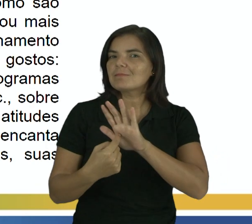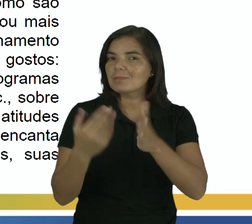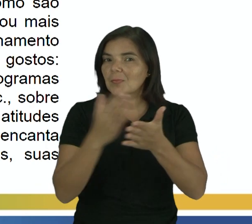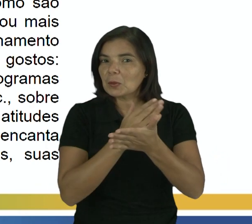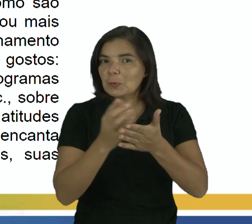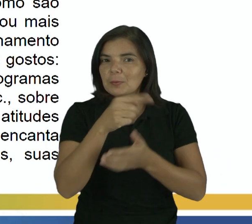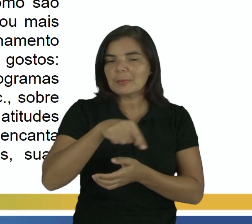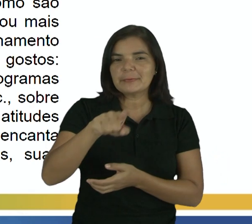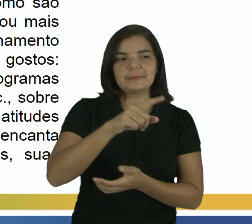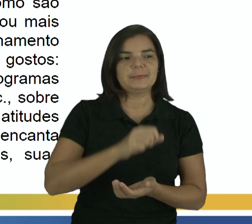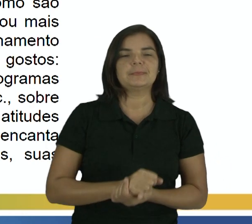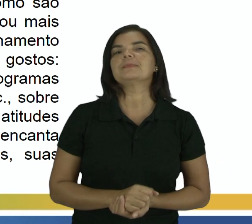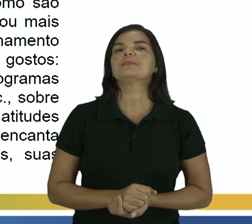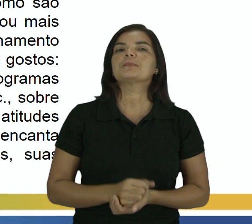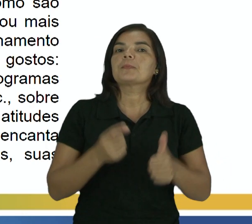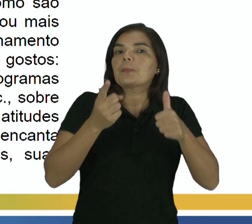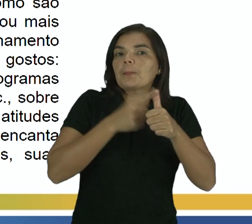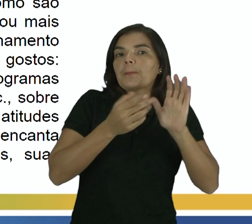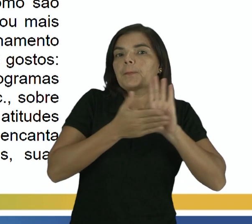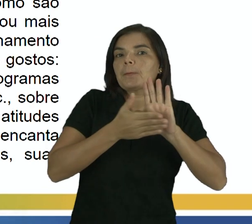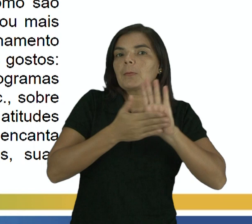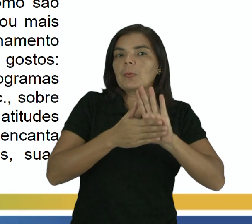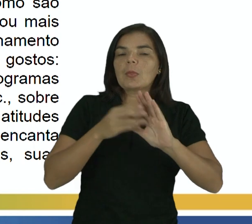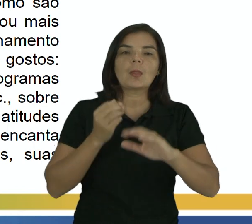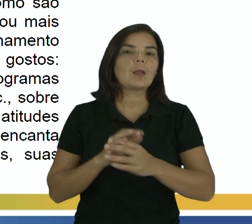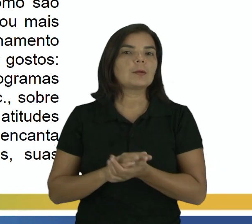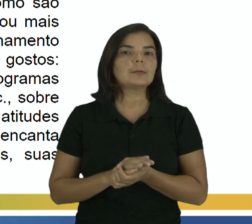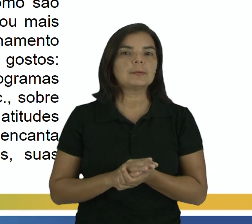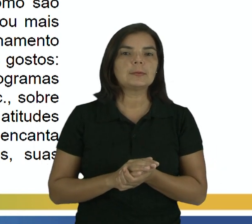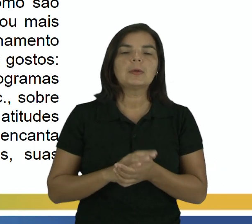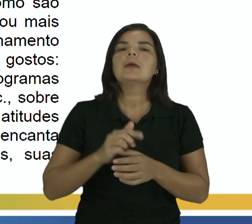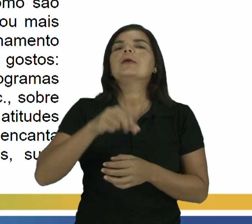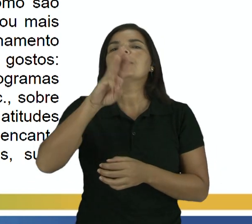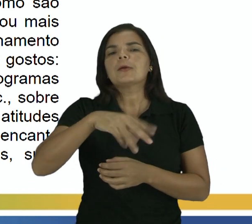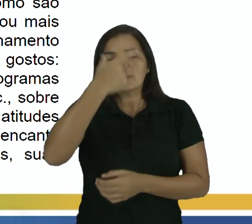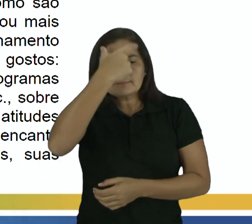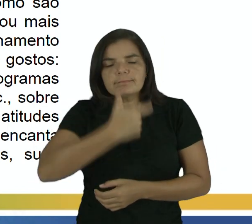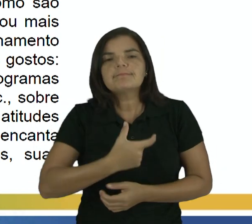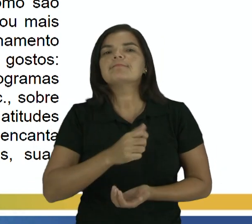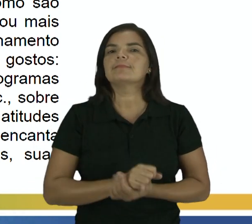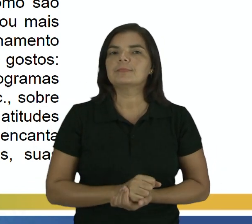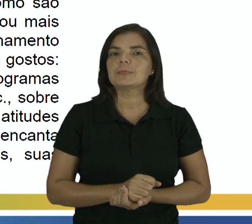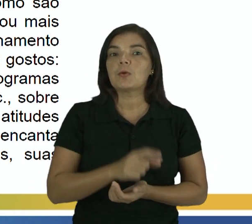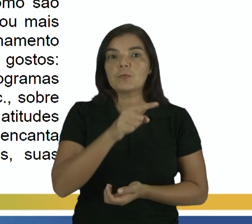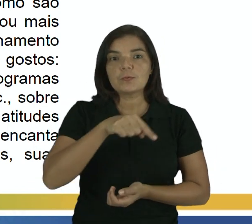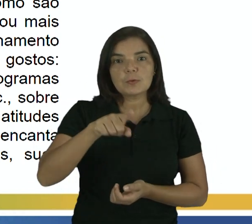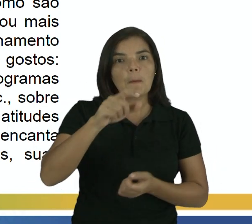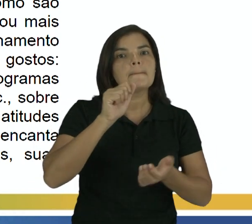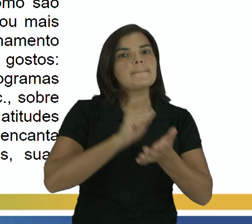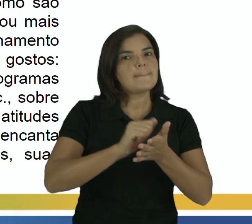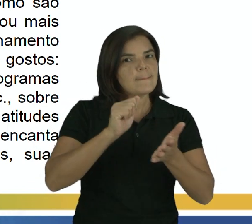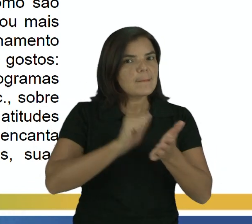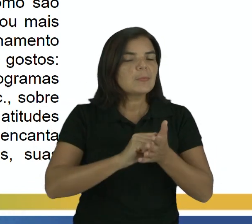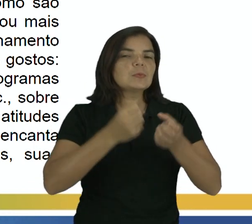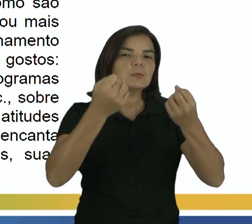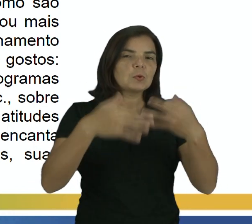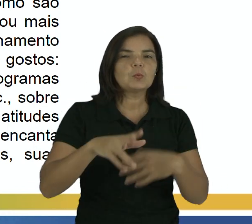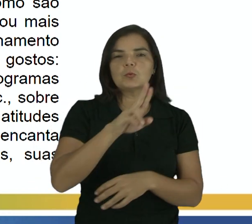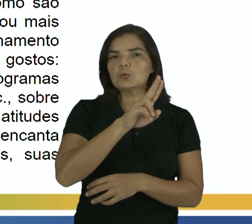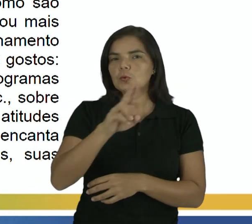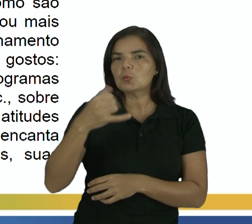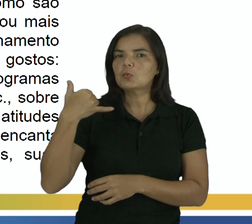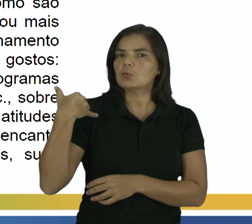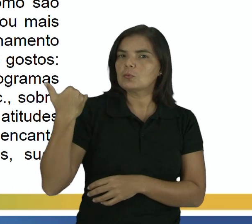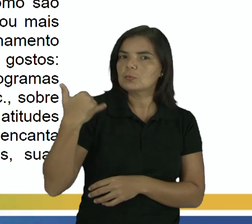algumas para vocês. Primeira proposta que eu lancei lá para vocês, quem sou eu? Lá, você pode começar o relato dizendo seu nome,